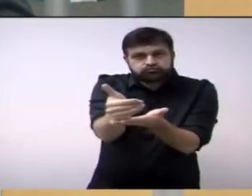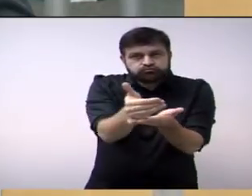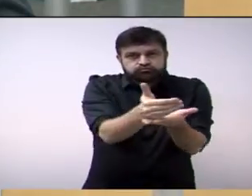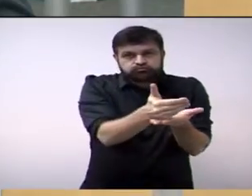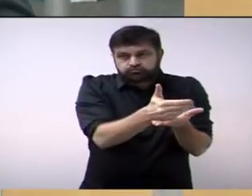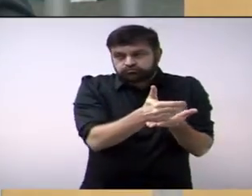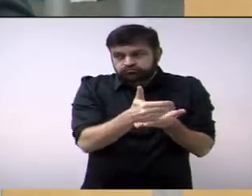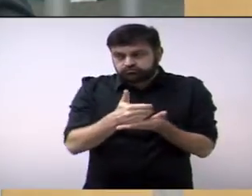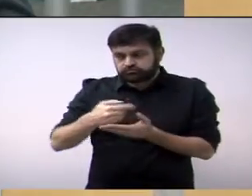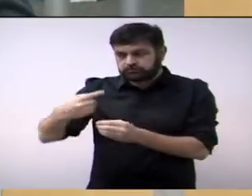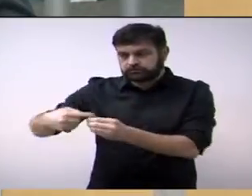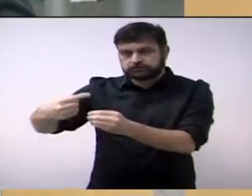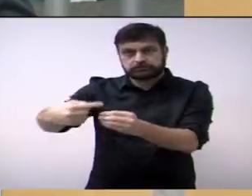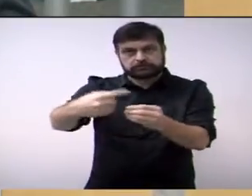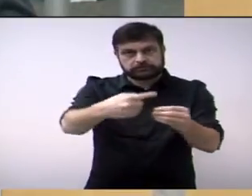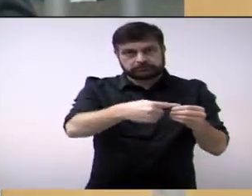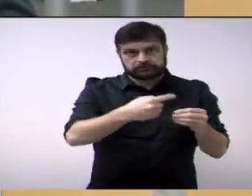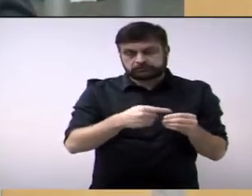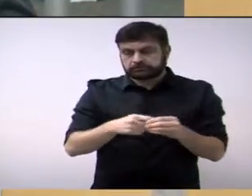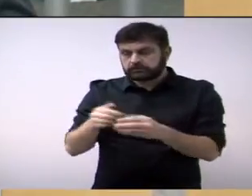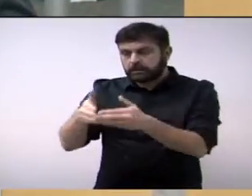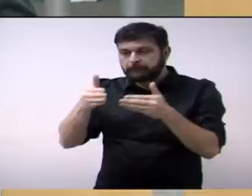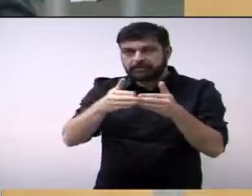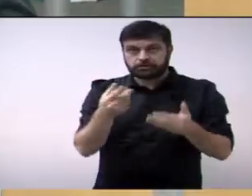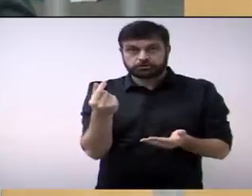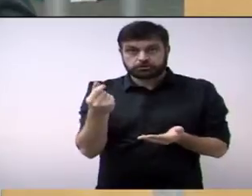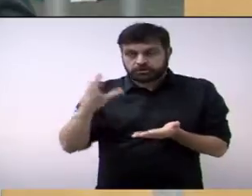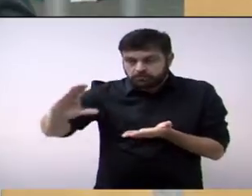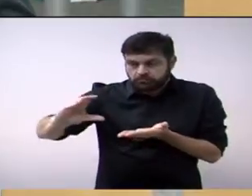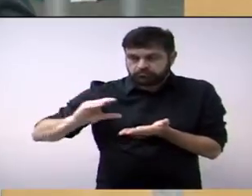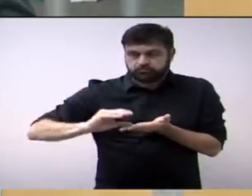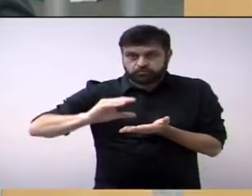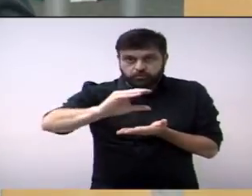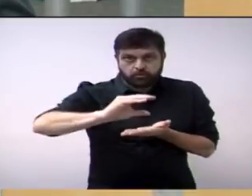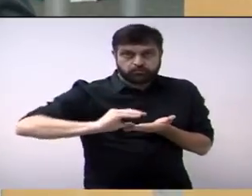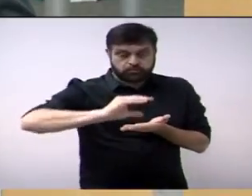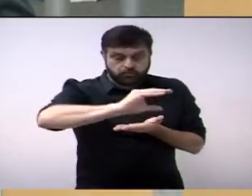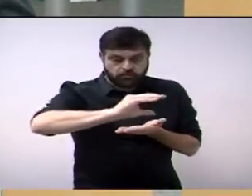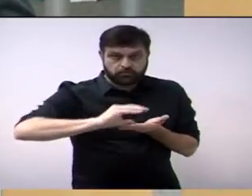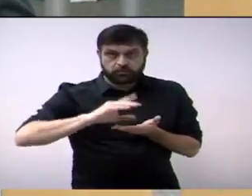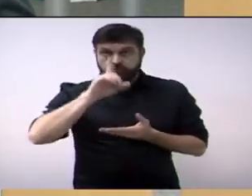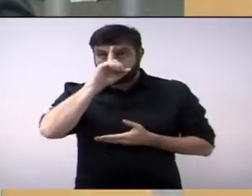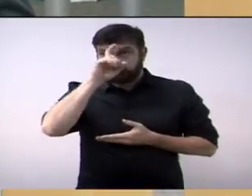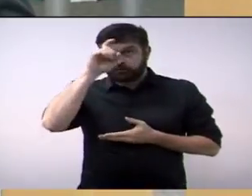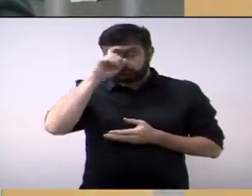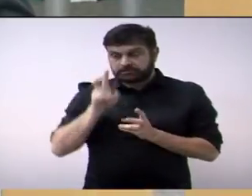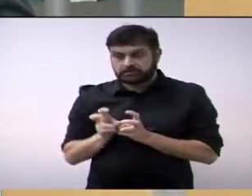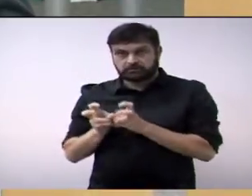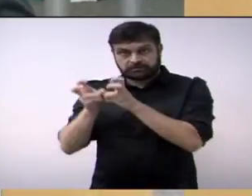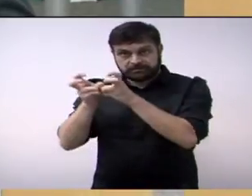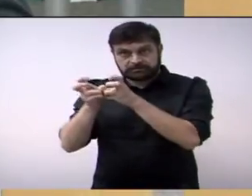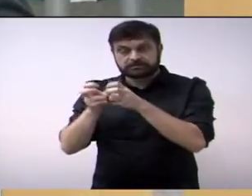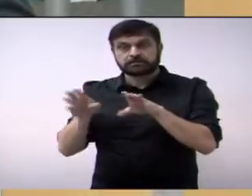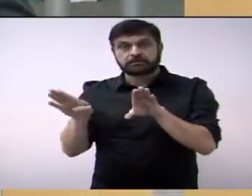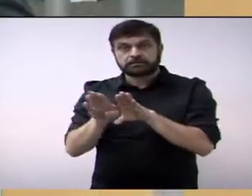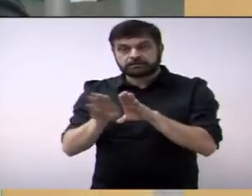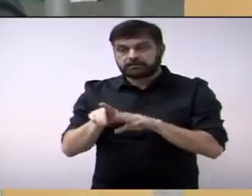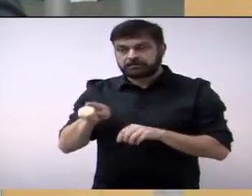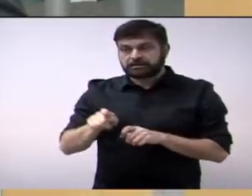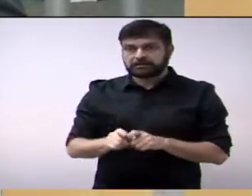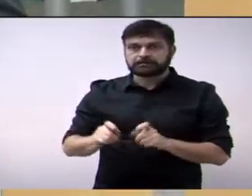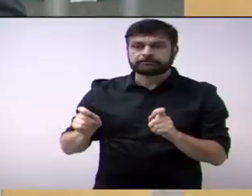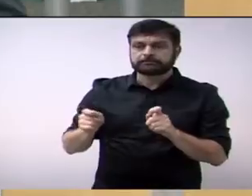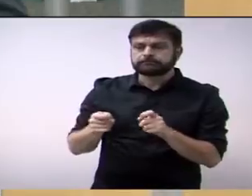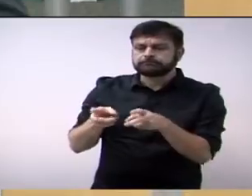recursos nos municípios para ajudar o Hospital do Câncer de Barretos e também que vê a capacidade de